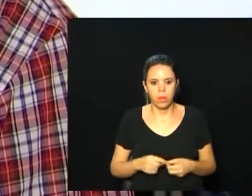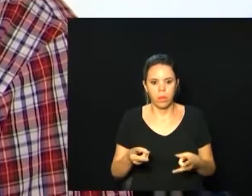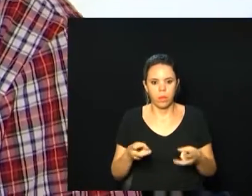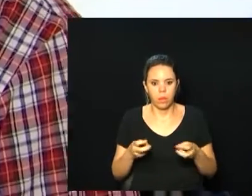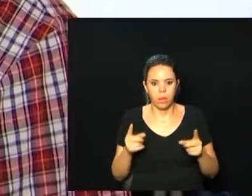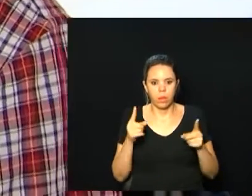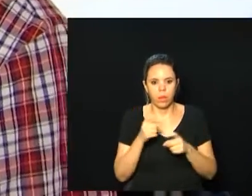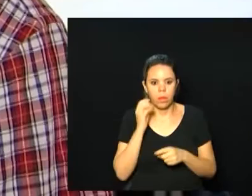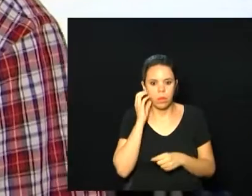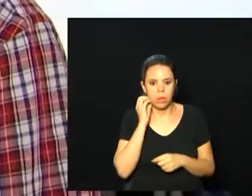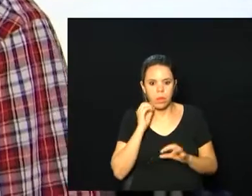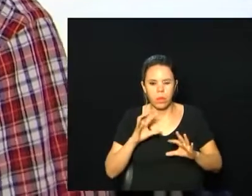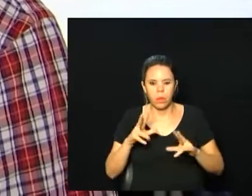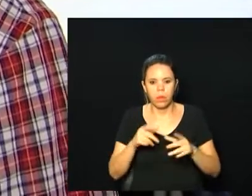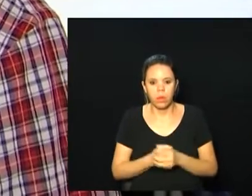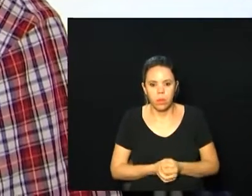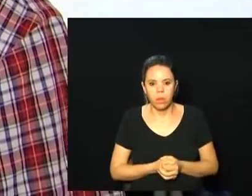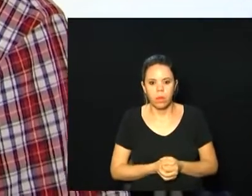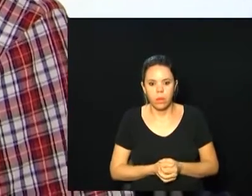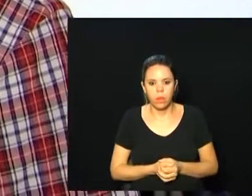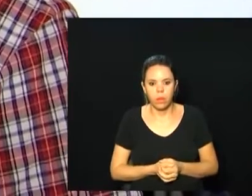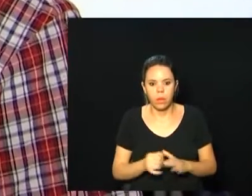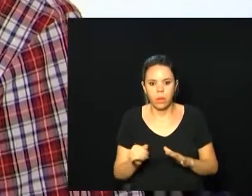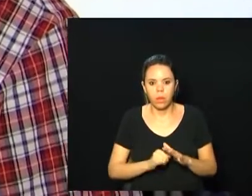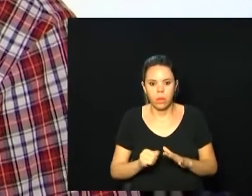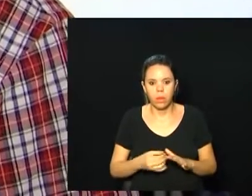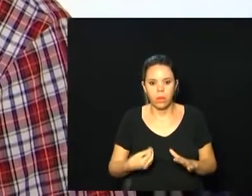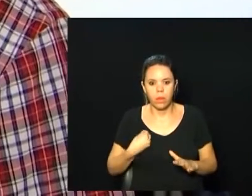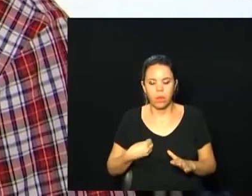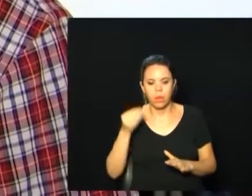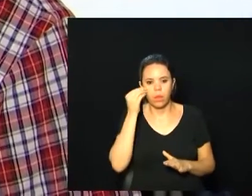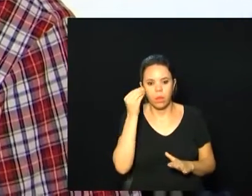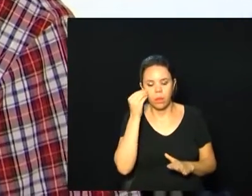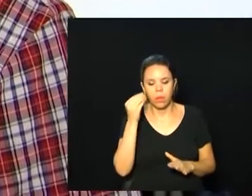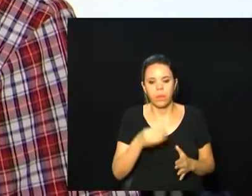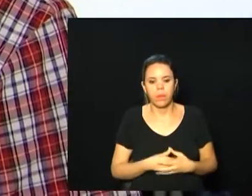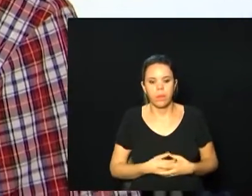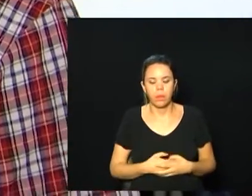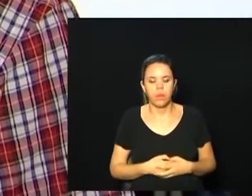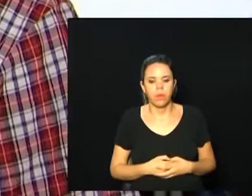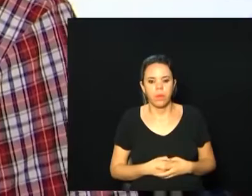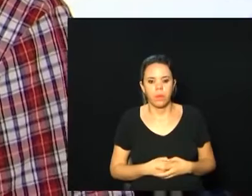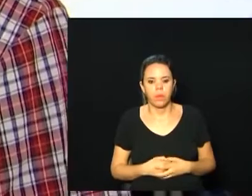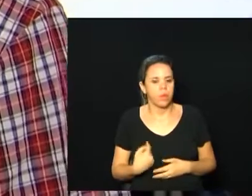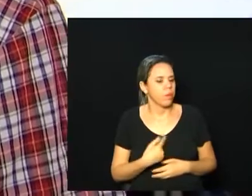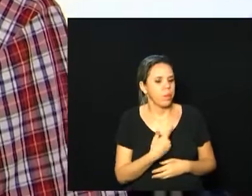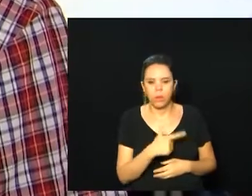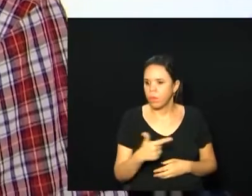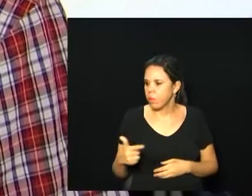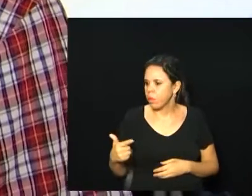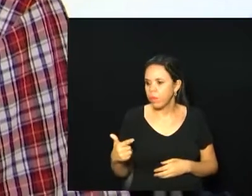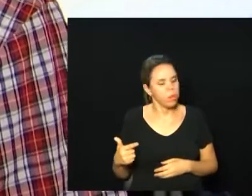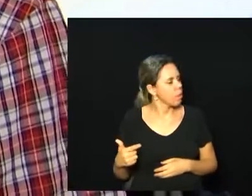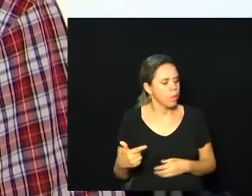a dificuldade que todas as entidades estão experimentando nesse instante. Tá? Nós não temos